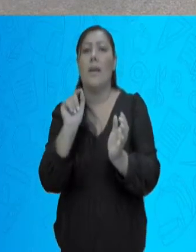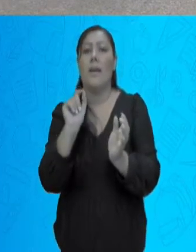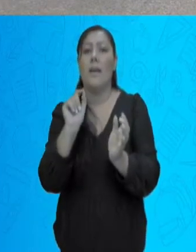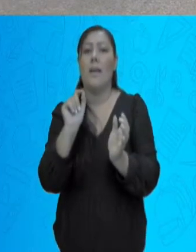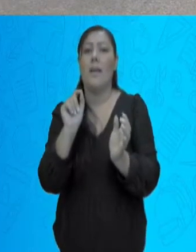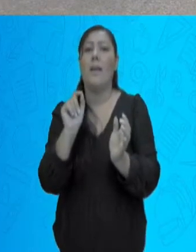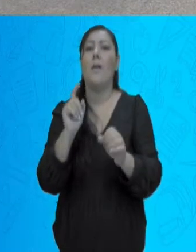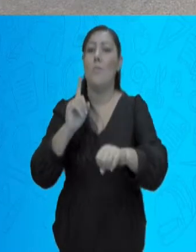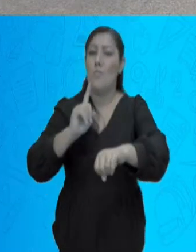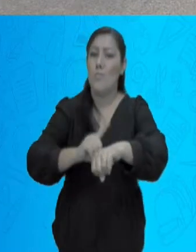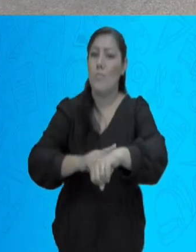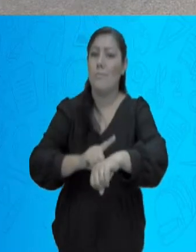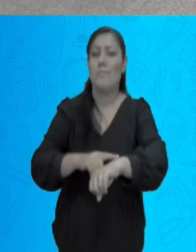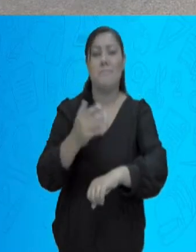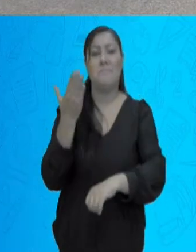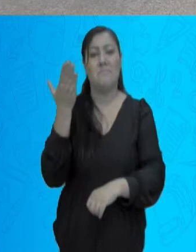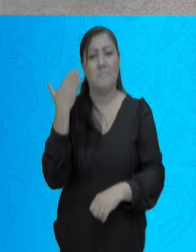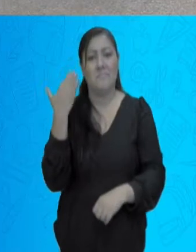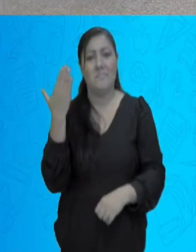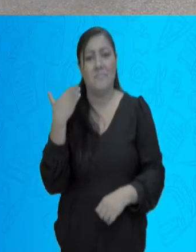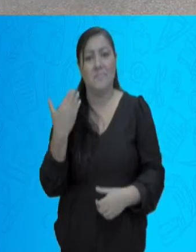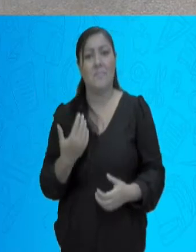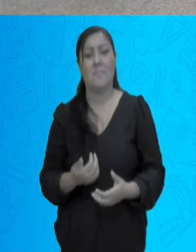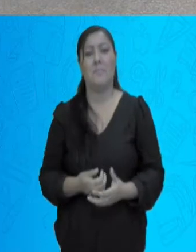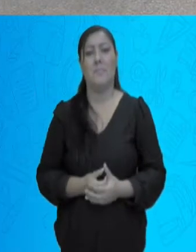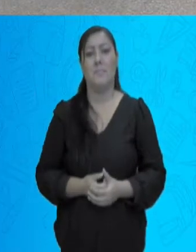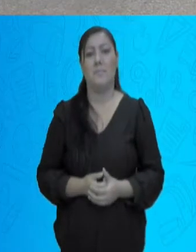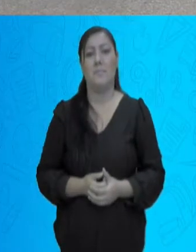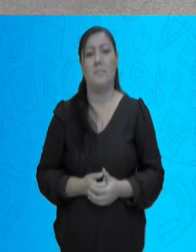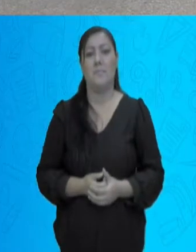passado. Além de situar-se no